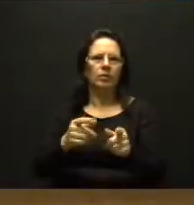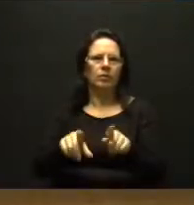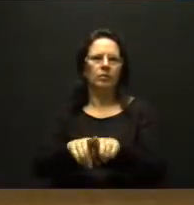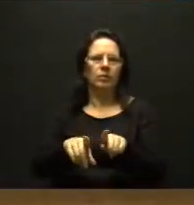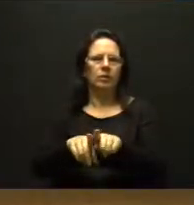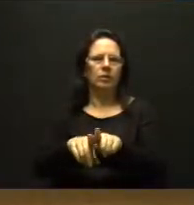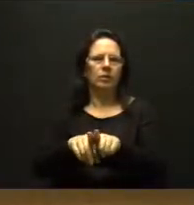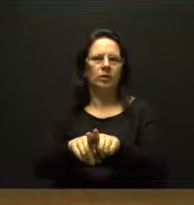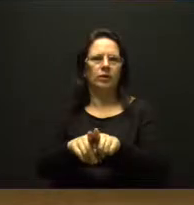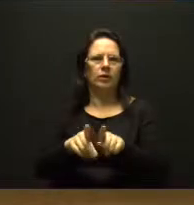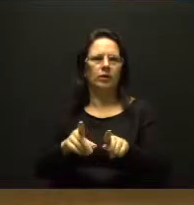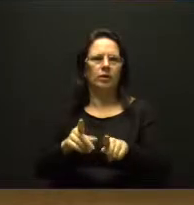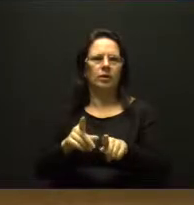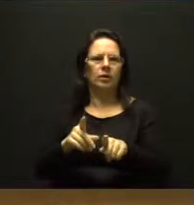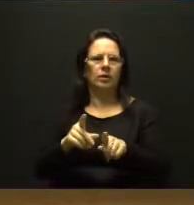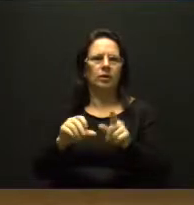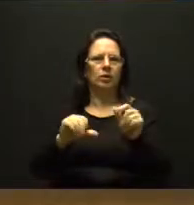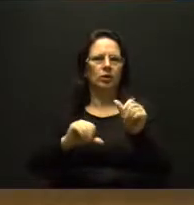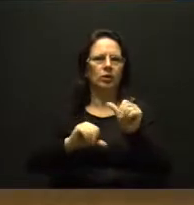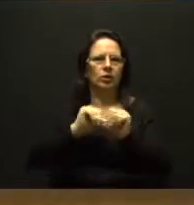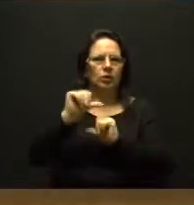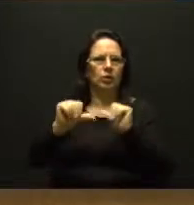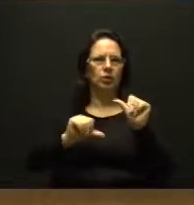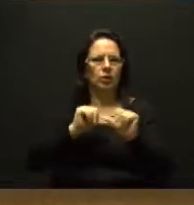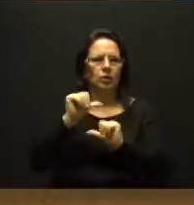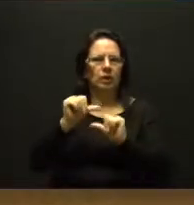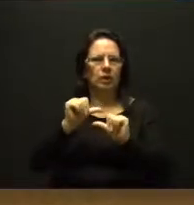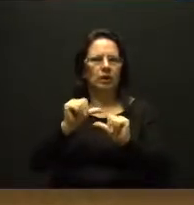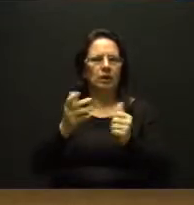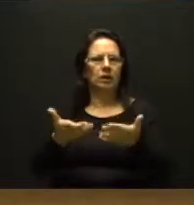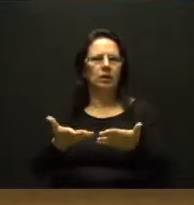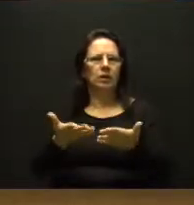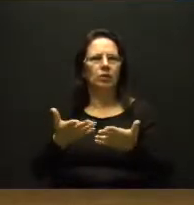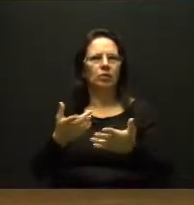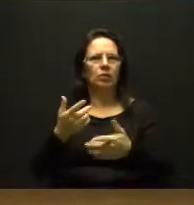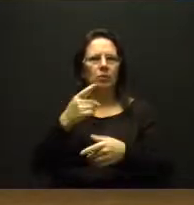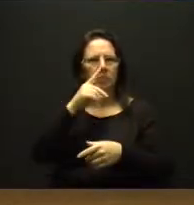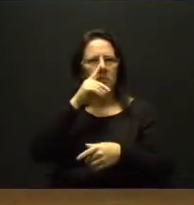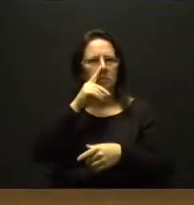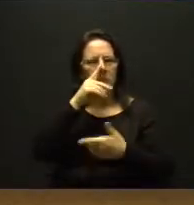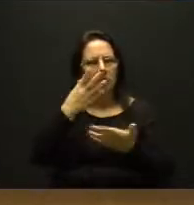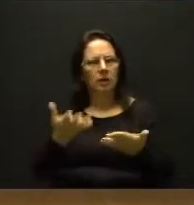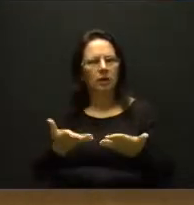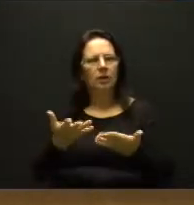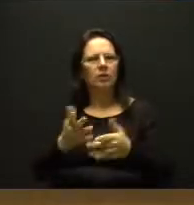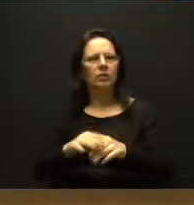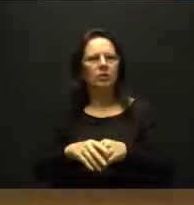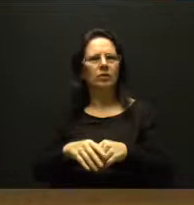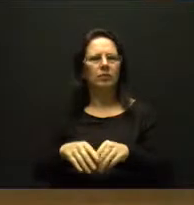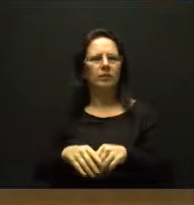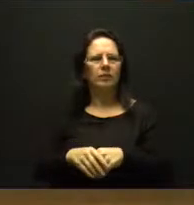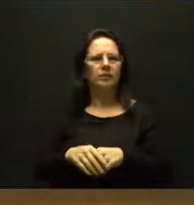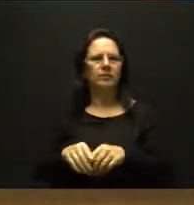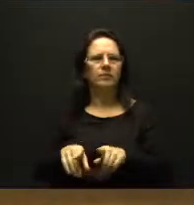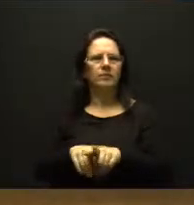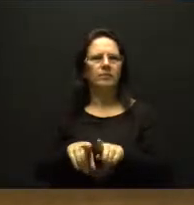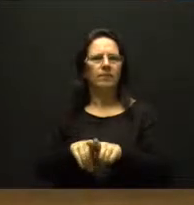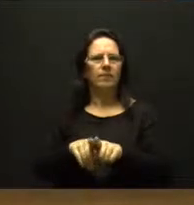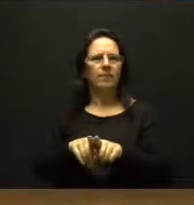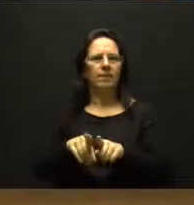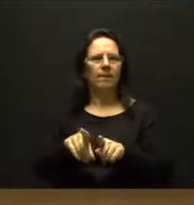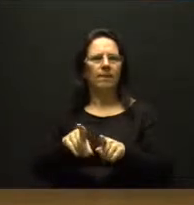acabou se tornando o vereador sérgio 11 anos né eu digo até com questões trabalhistas importa não é tonto